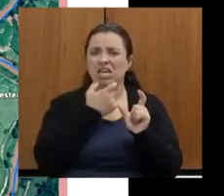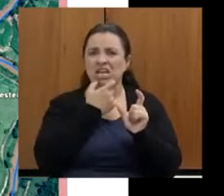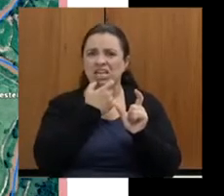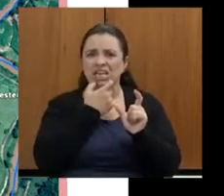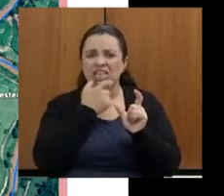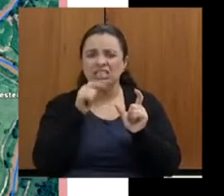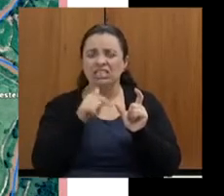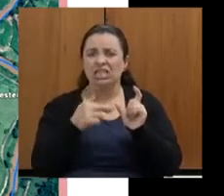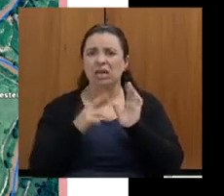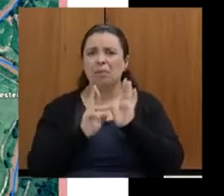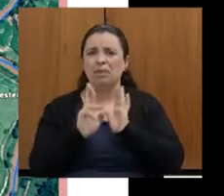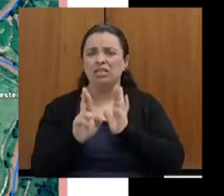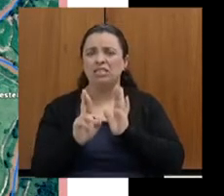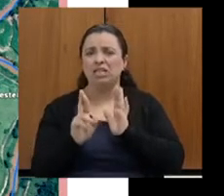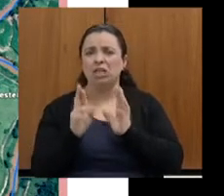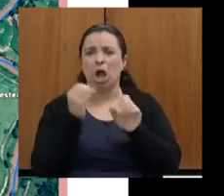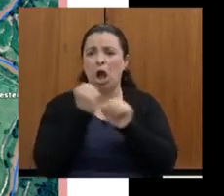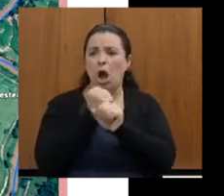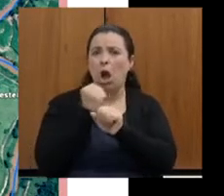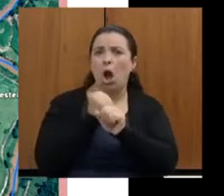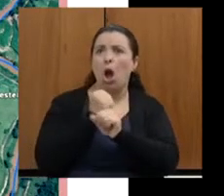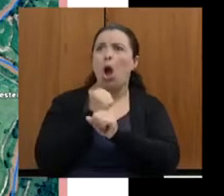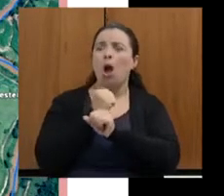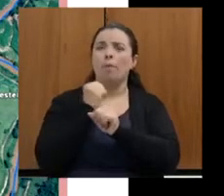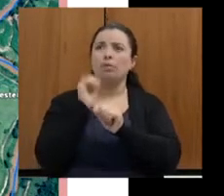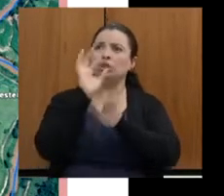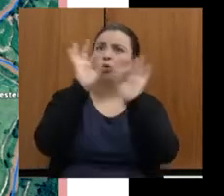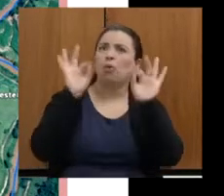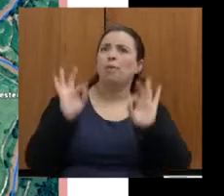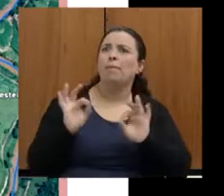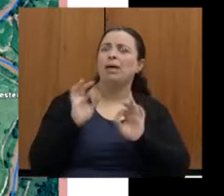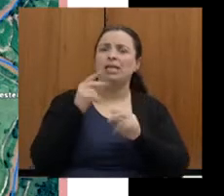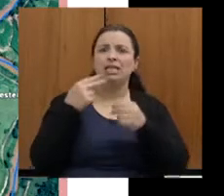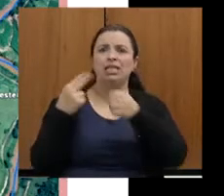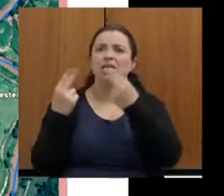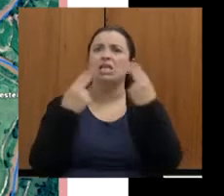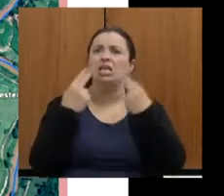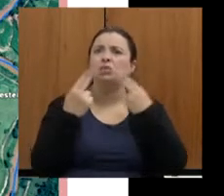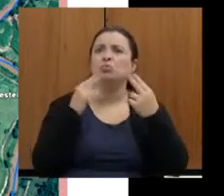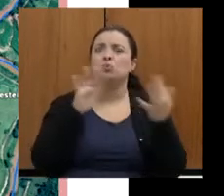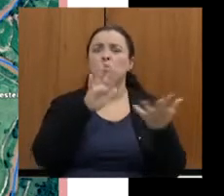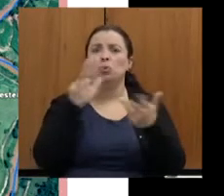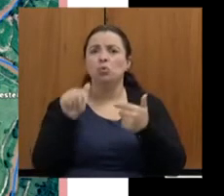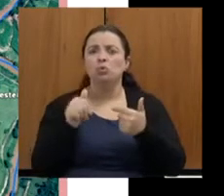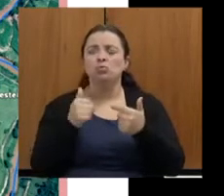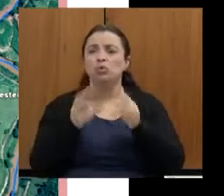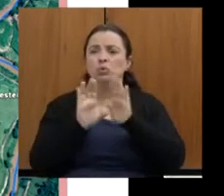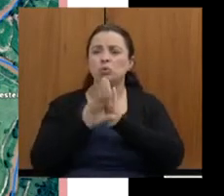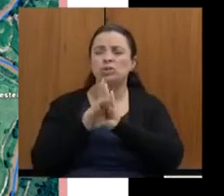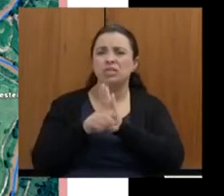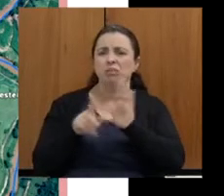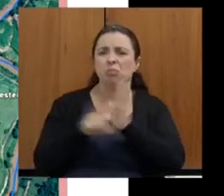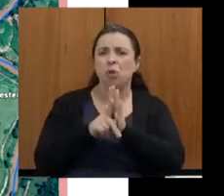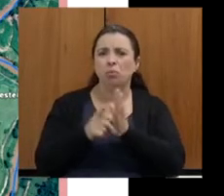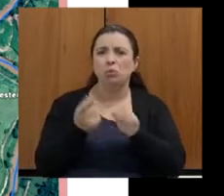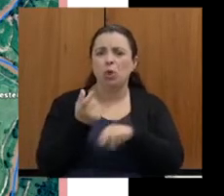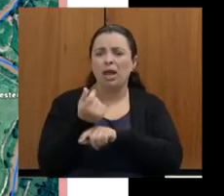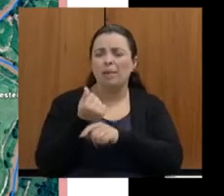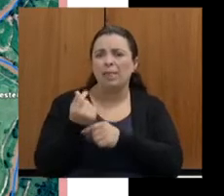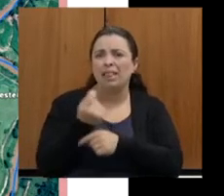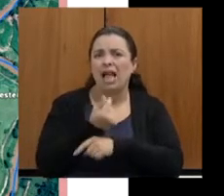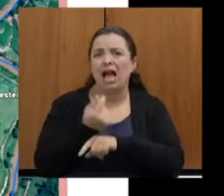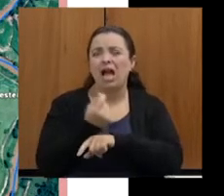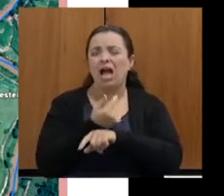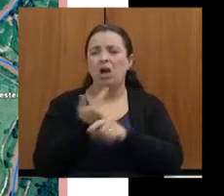e urbanismo de requalificação Urbana no mundo a partir dos conceitos que são criados pelo capital a partir pelos